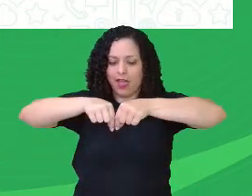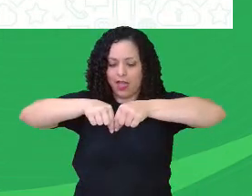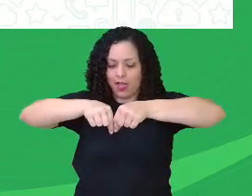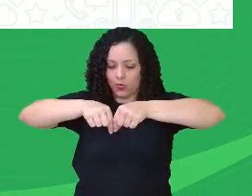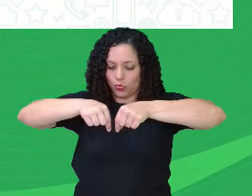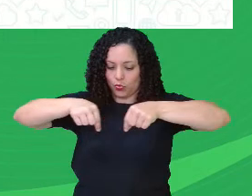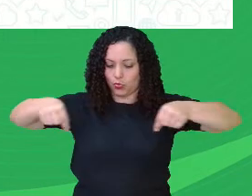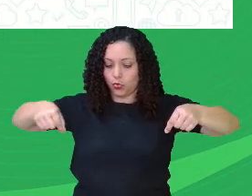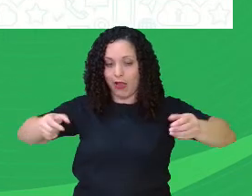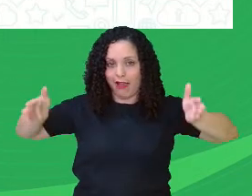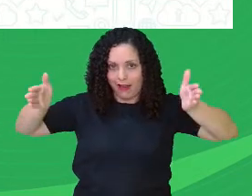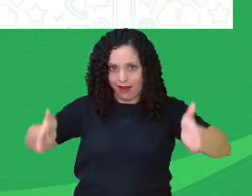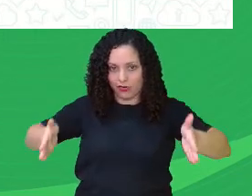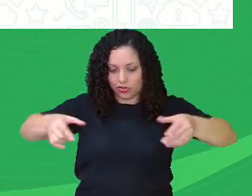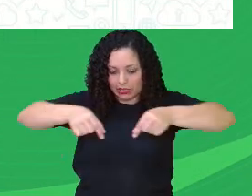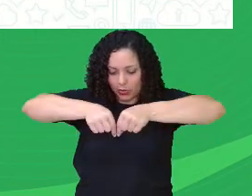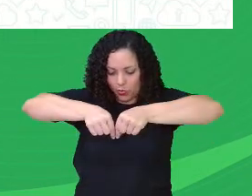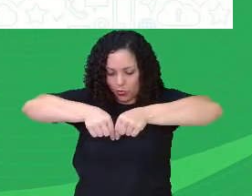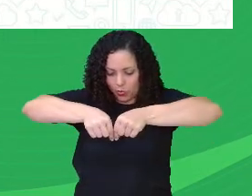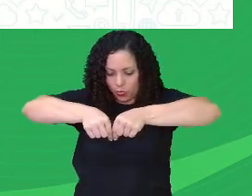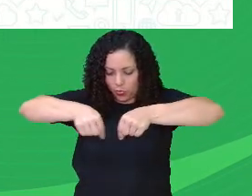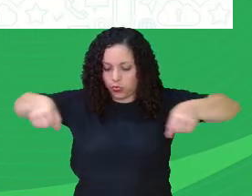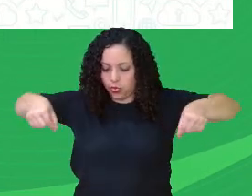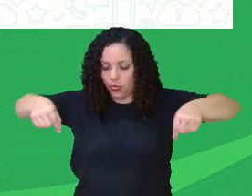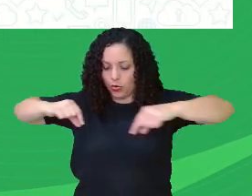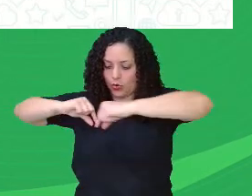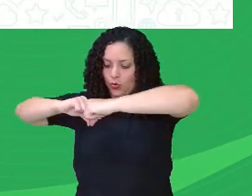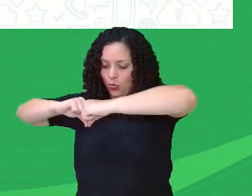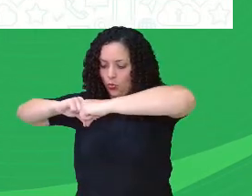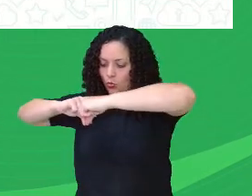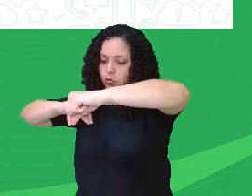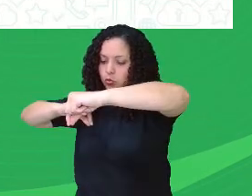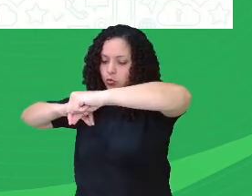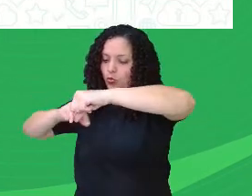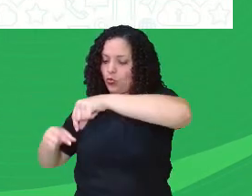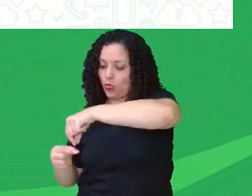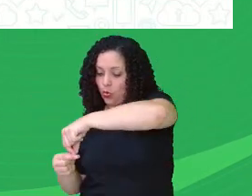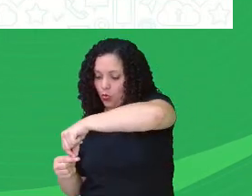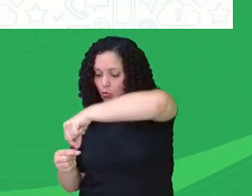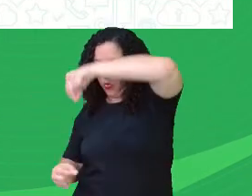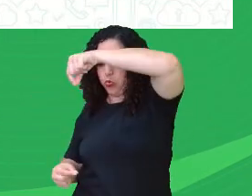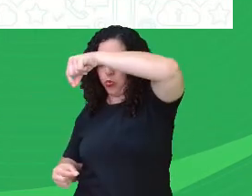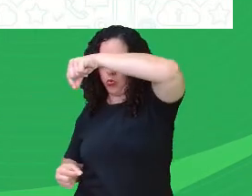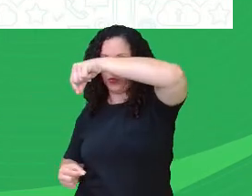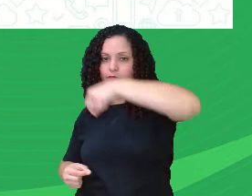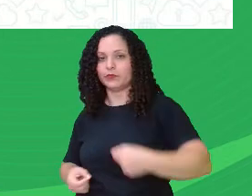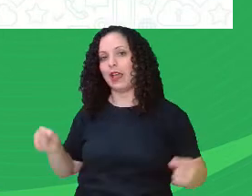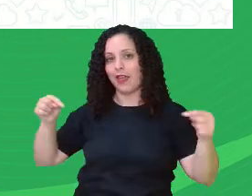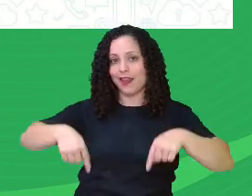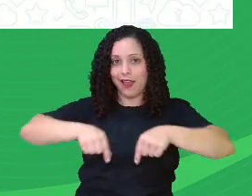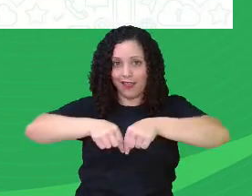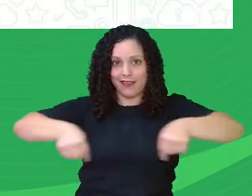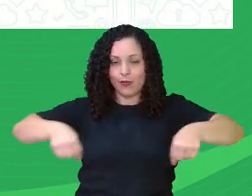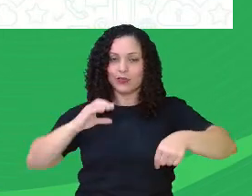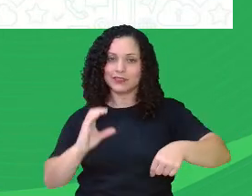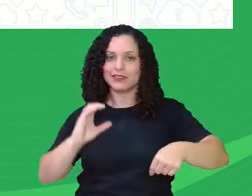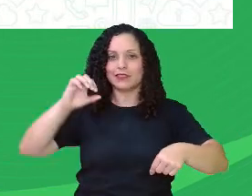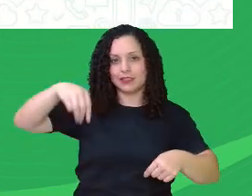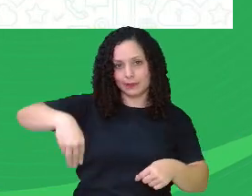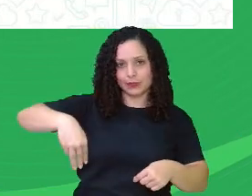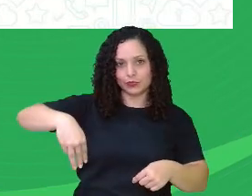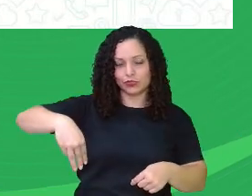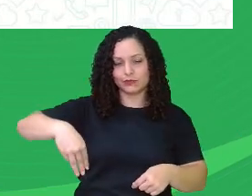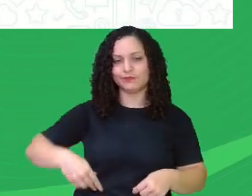medir o comprimento, a largura e a altura, e você pode multiplicar. Como a sua régua está em centímetros, aí o volume vai ser em